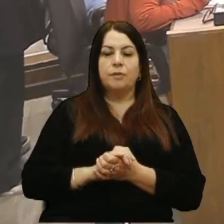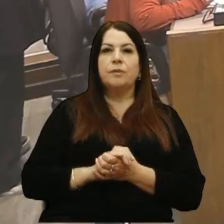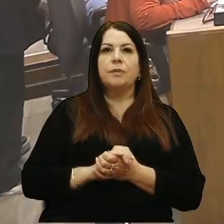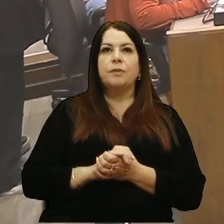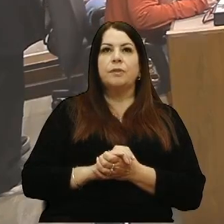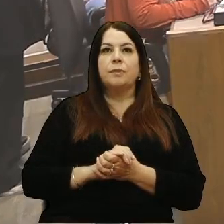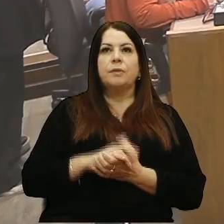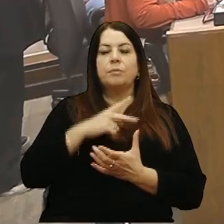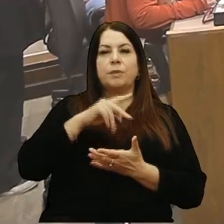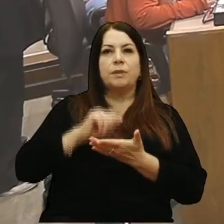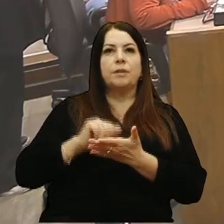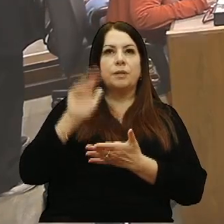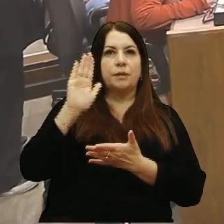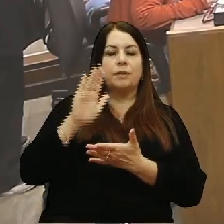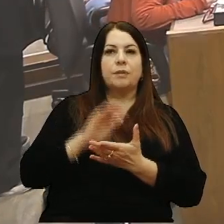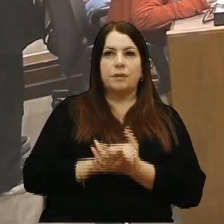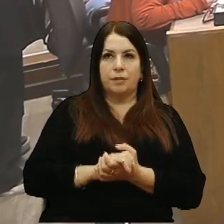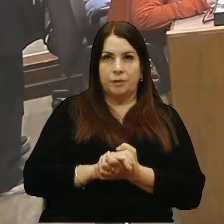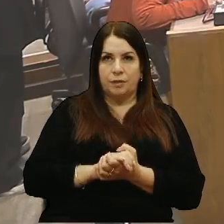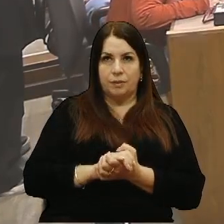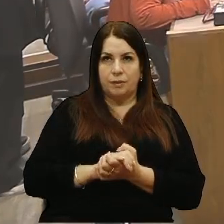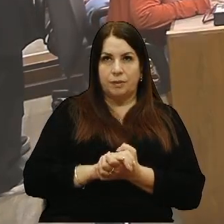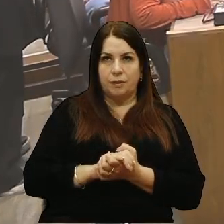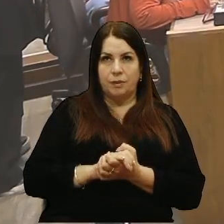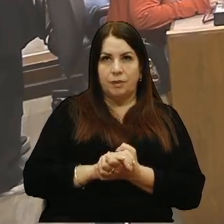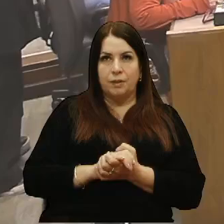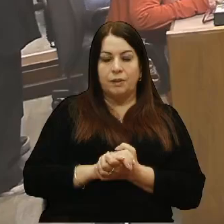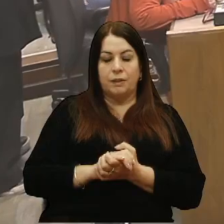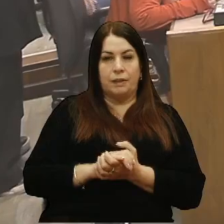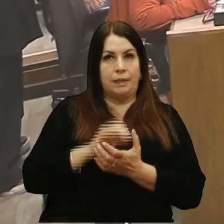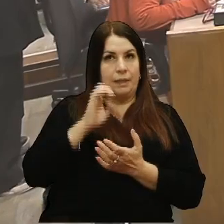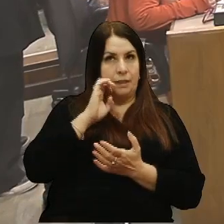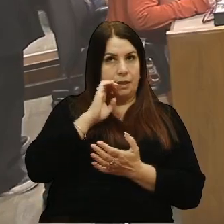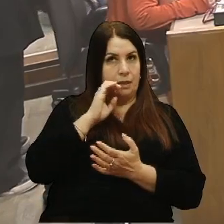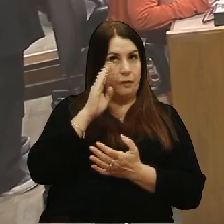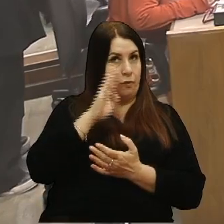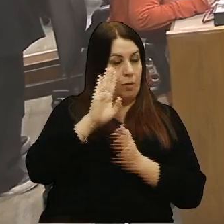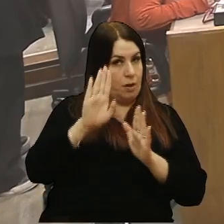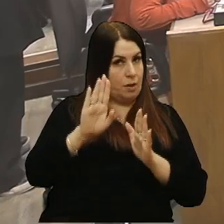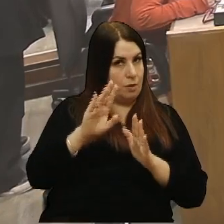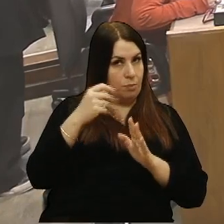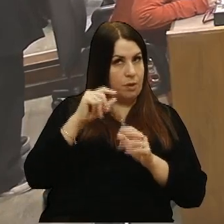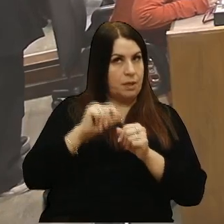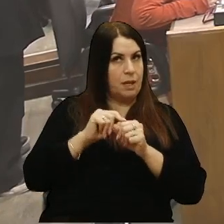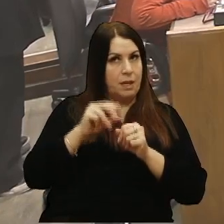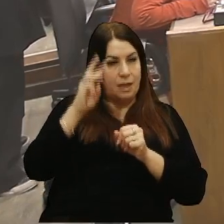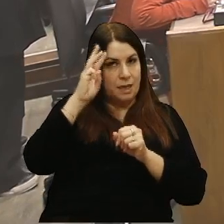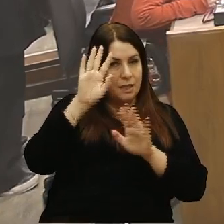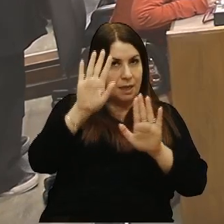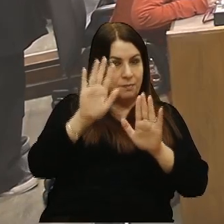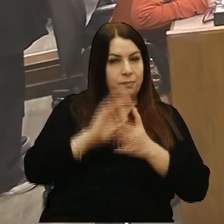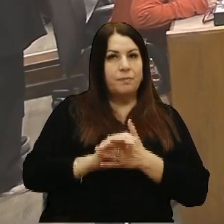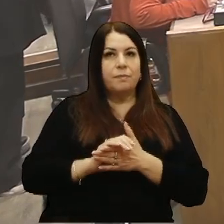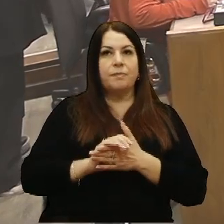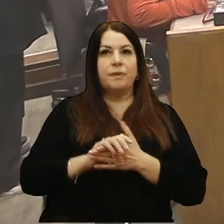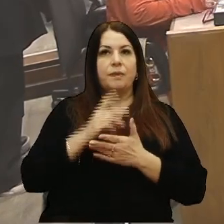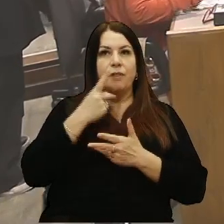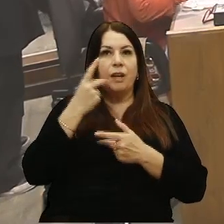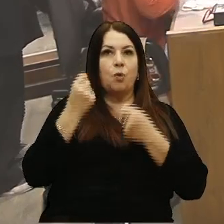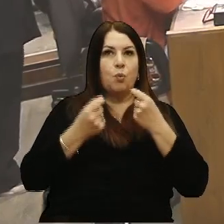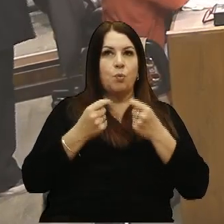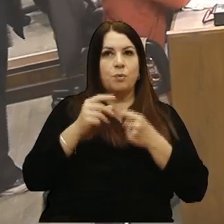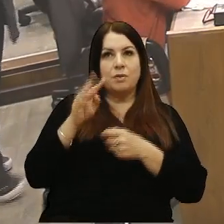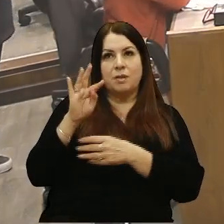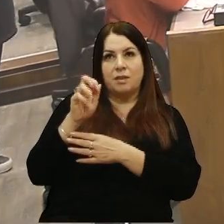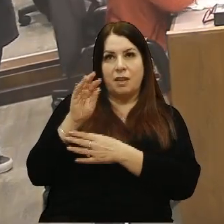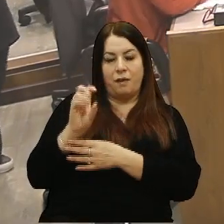Presidente, Peço uma parte, vereador. De imediato. Ô, Stella, fui rápido aqui, ó. Não precisou chegar terça-feira. Vou te dizer alguns. Tráfico de